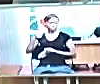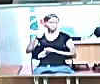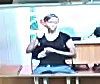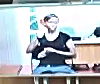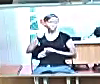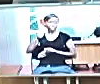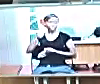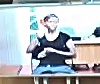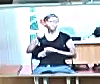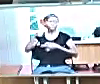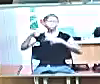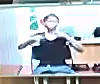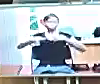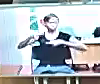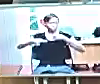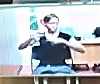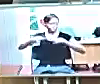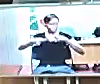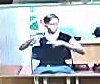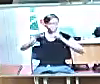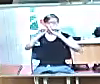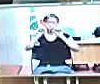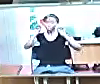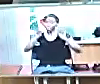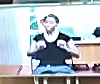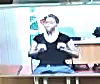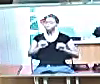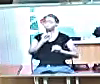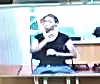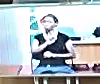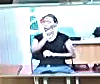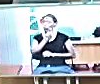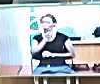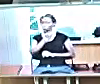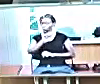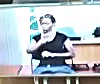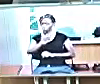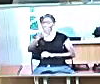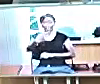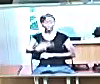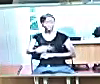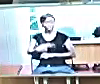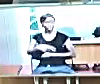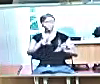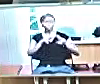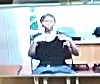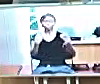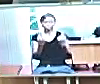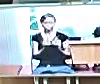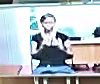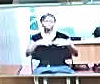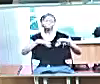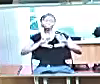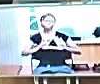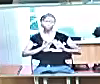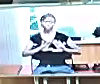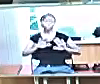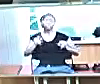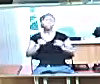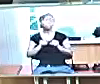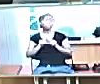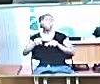política do sistema do suas é aqui nessa comissão na questão indígena